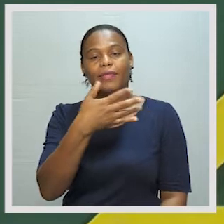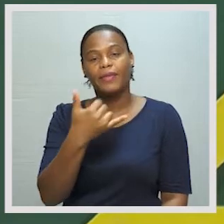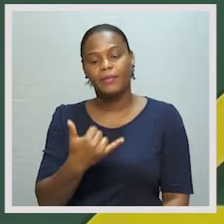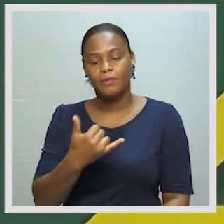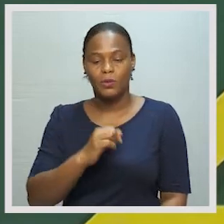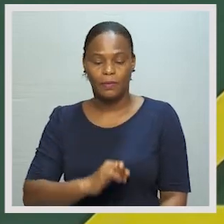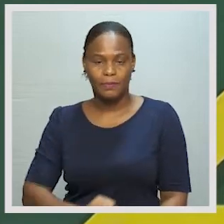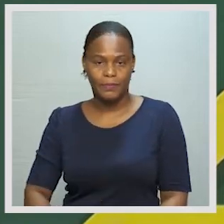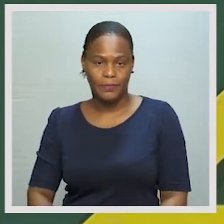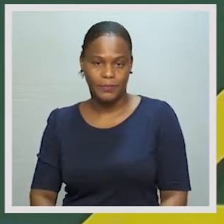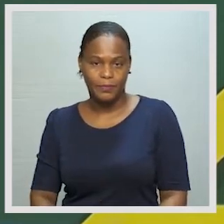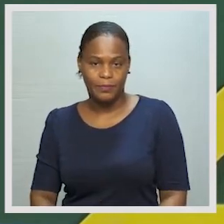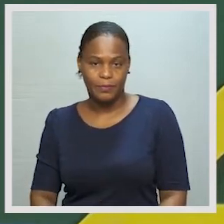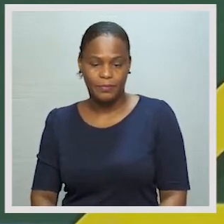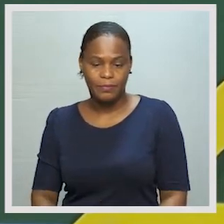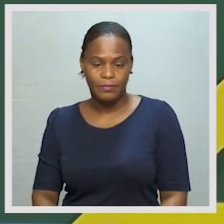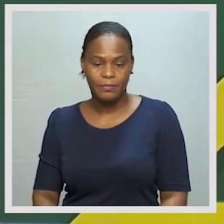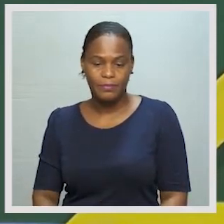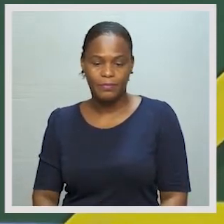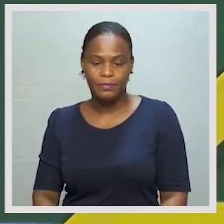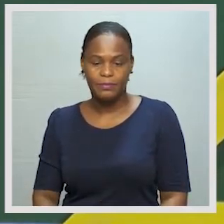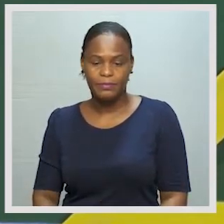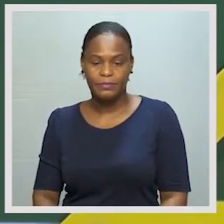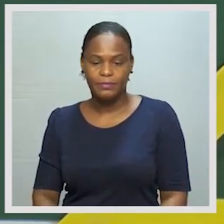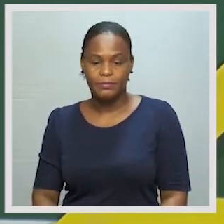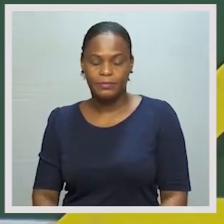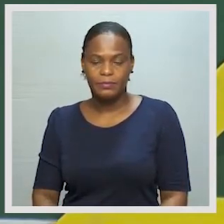7y. Então, neste caso,